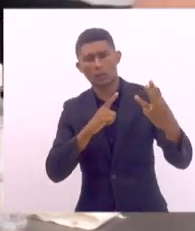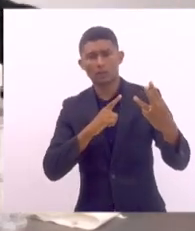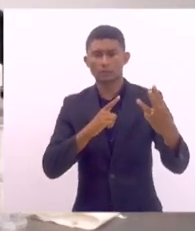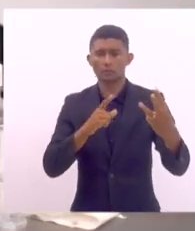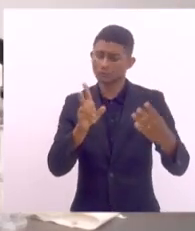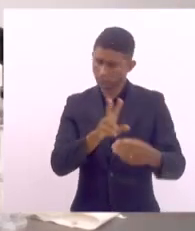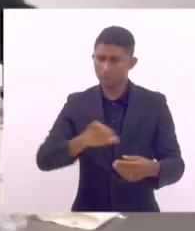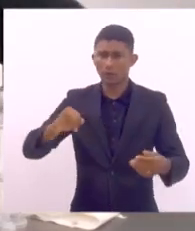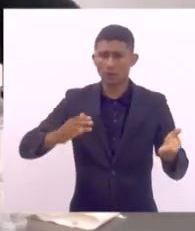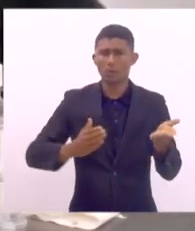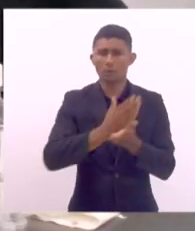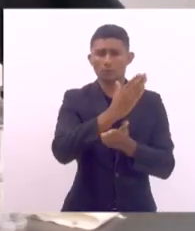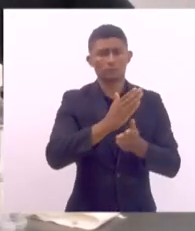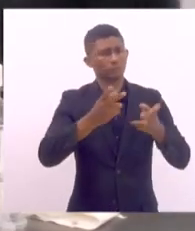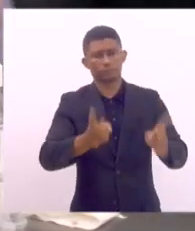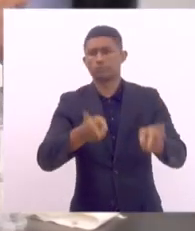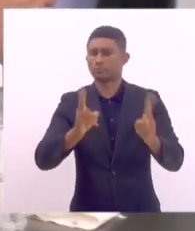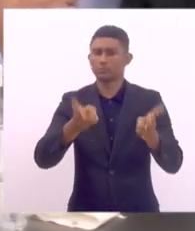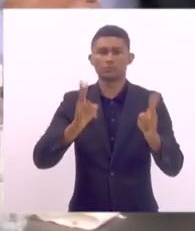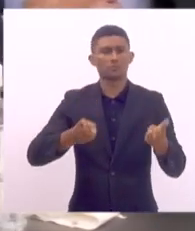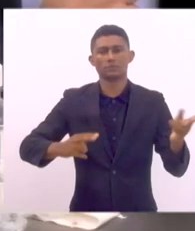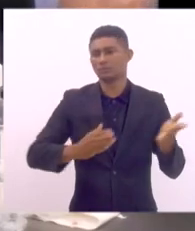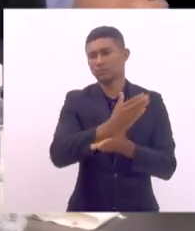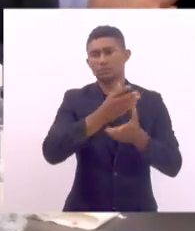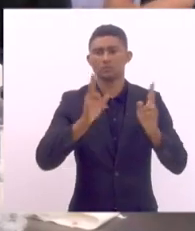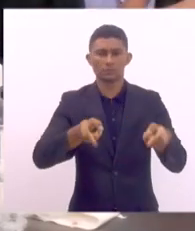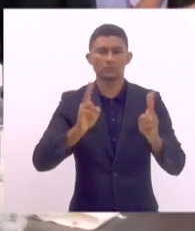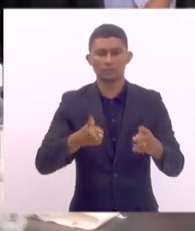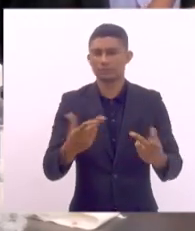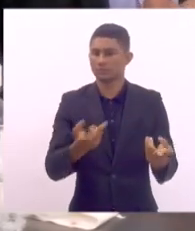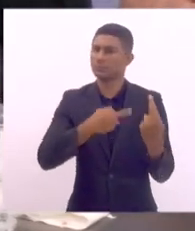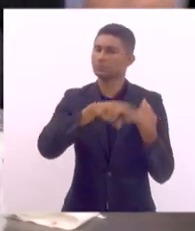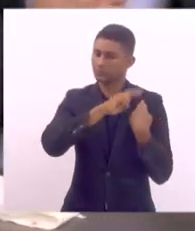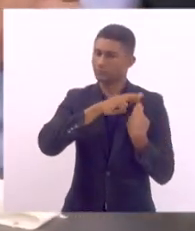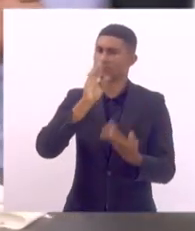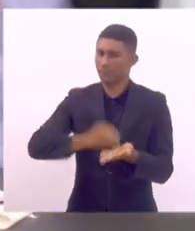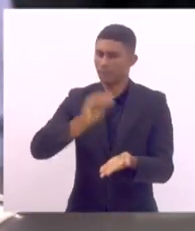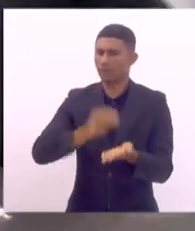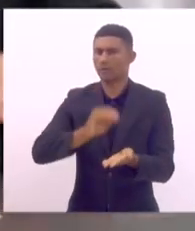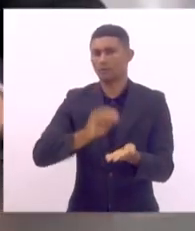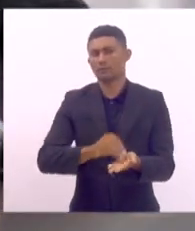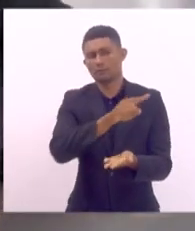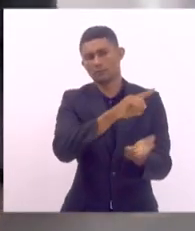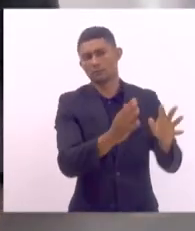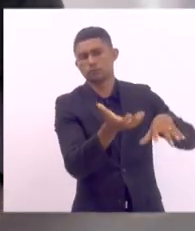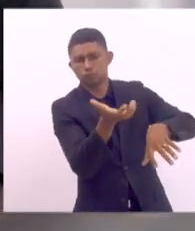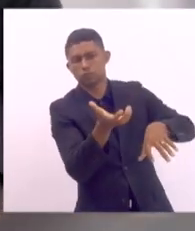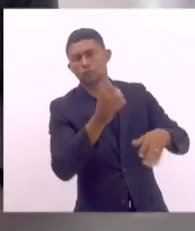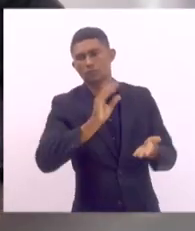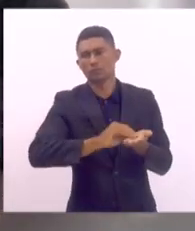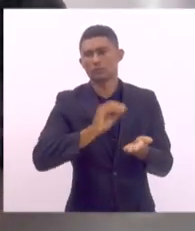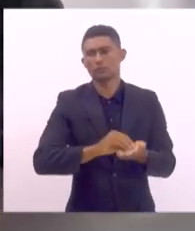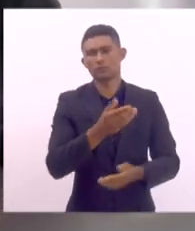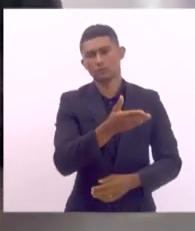toda a mensagem dessa prova. Então, é uma irresponsabilidade, no mínimo.